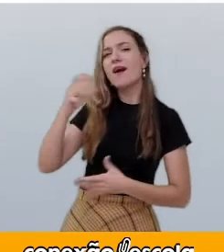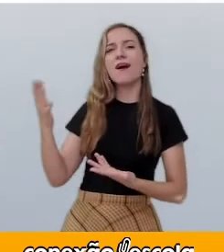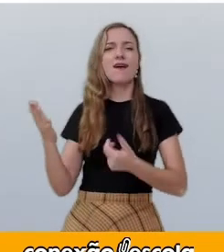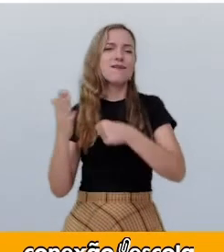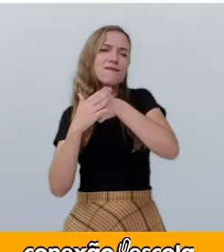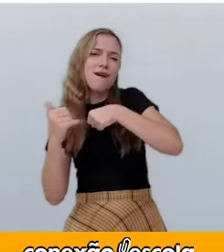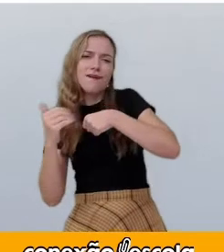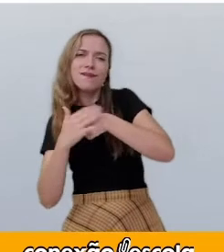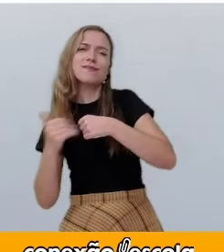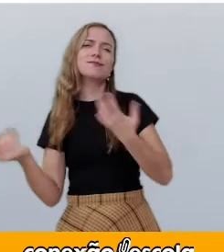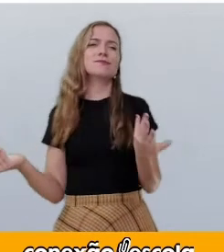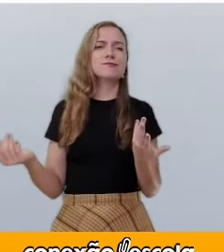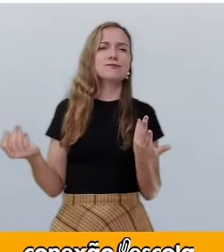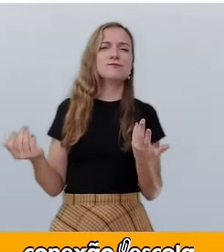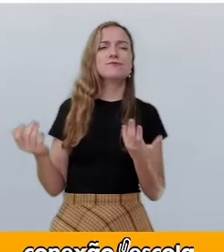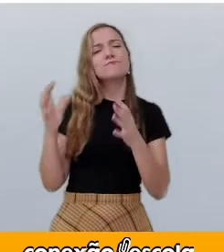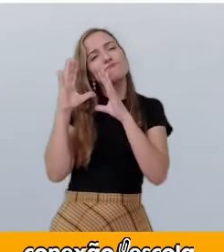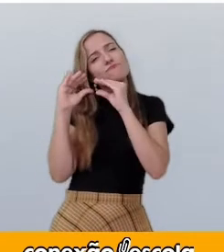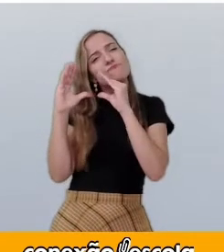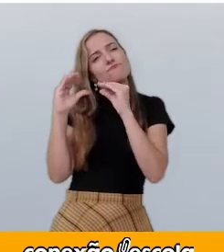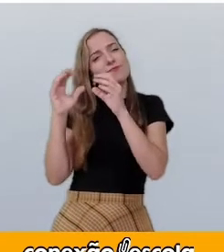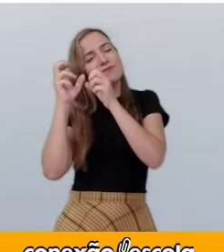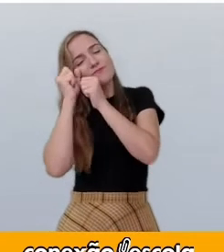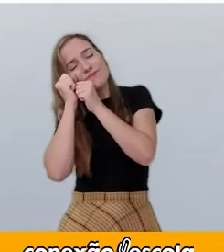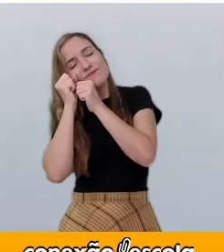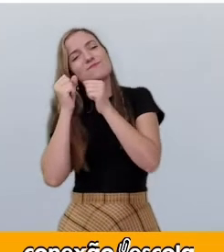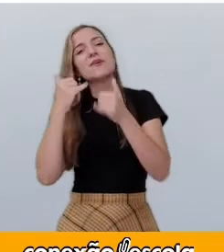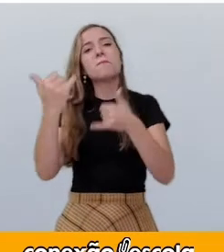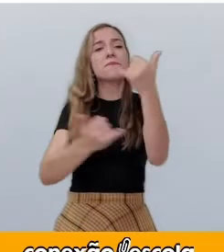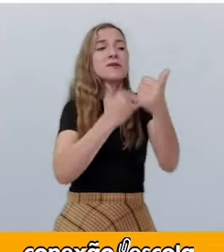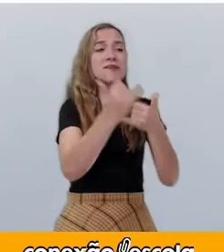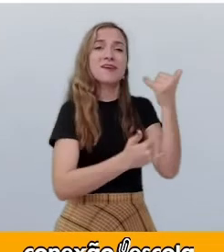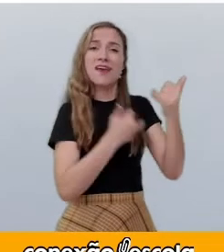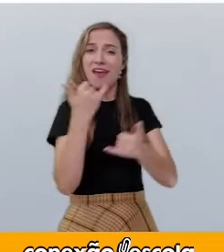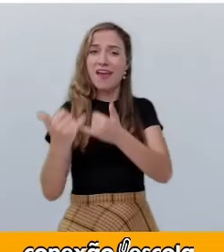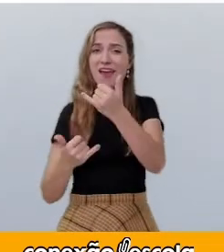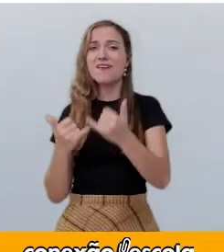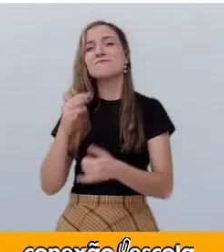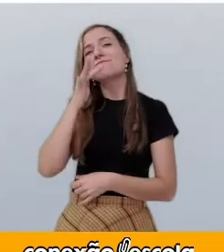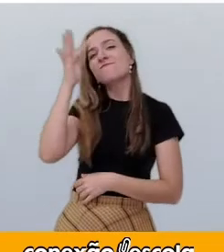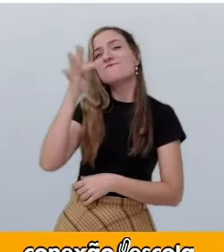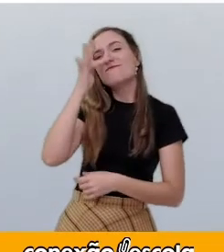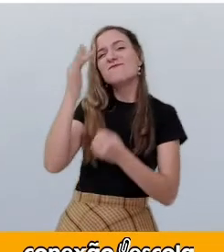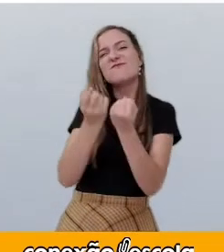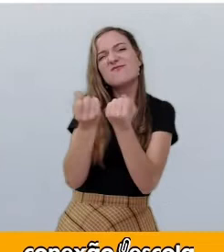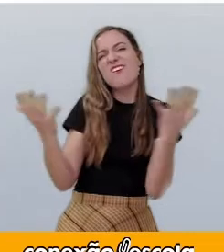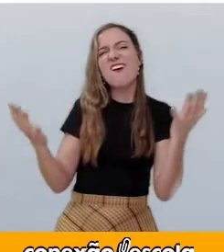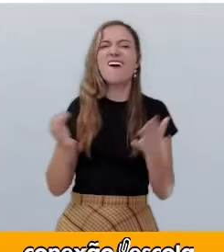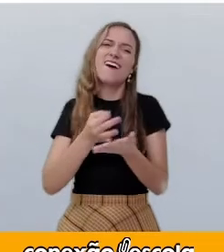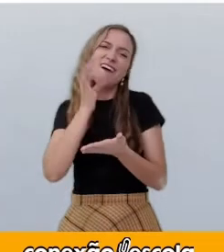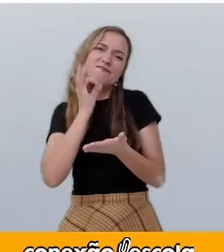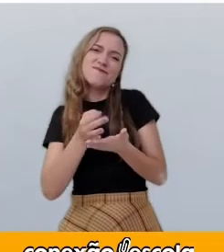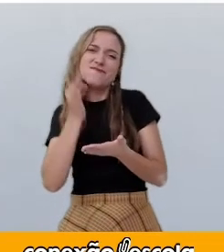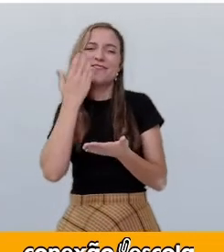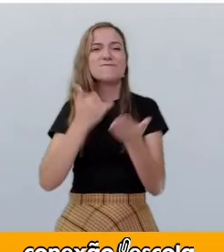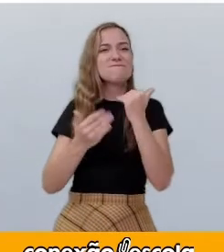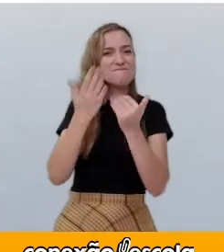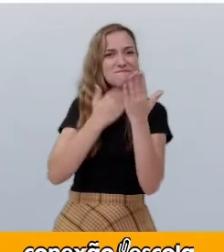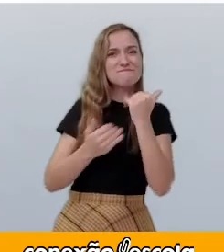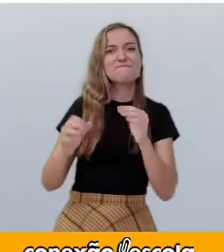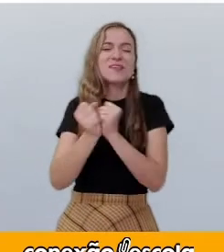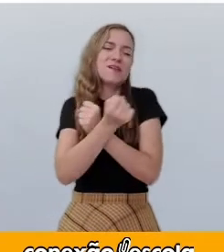Aconchego travesseiro brinquedos flores café da manhã